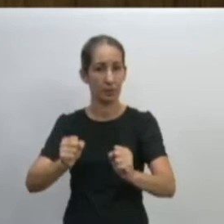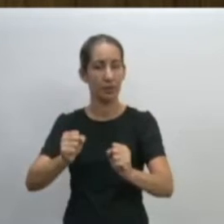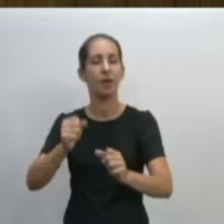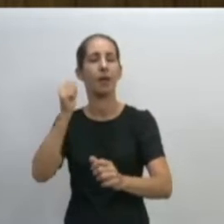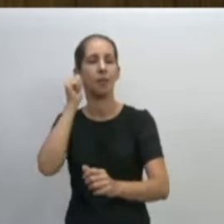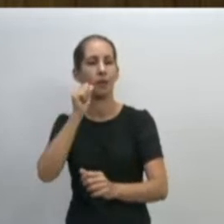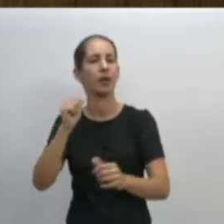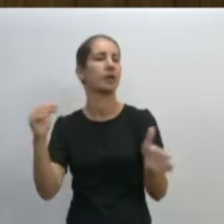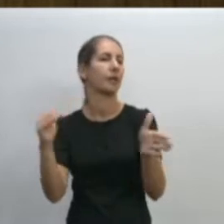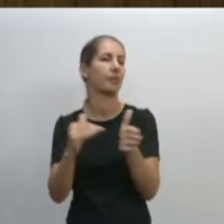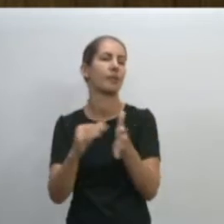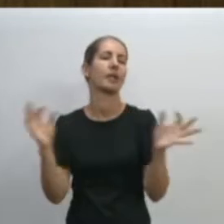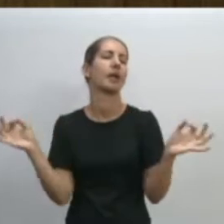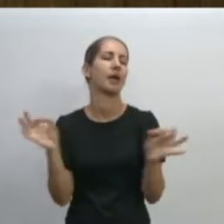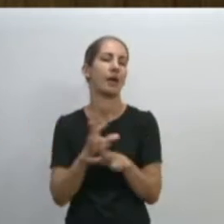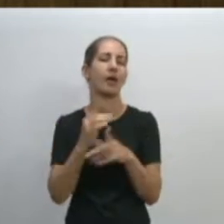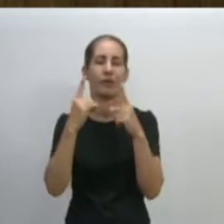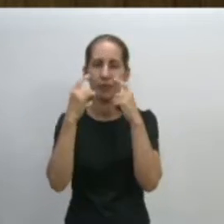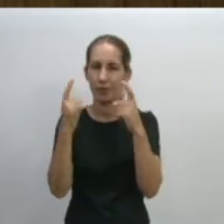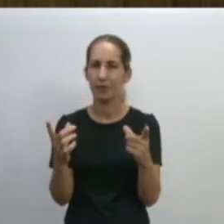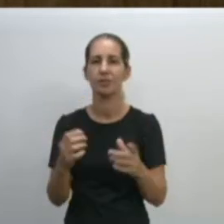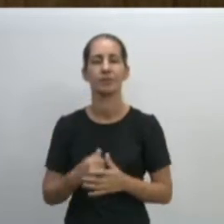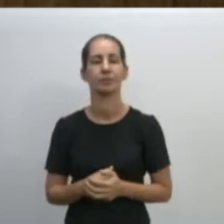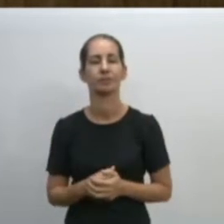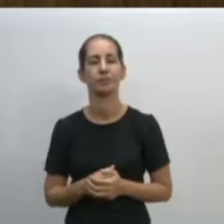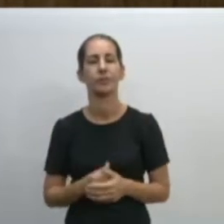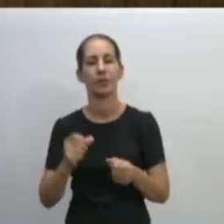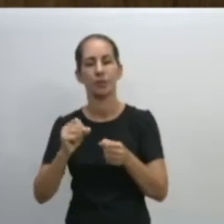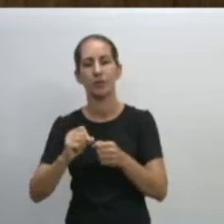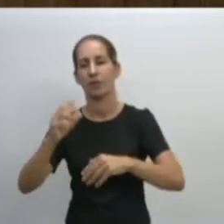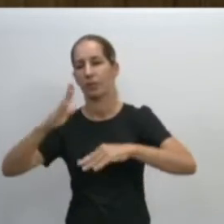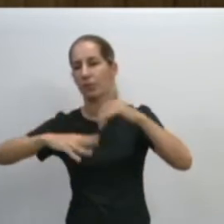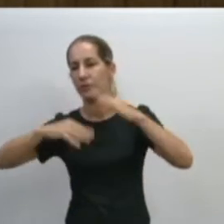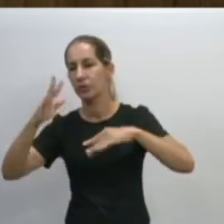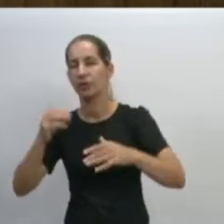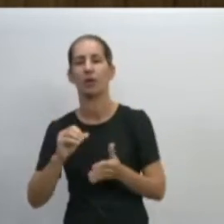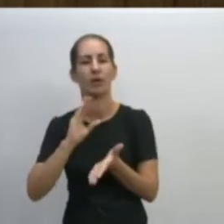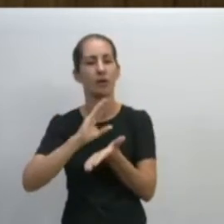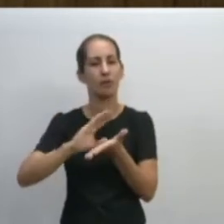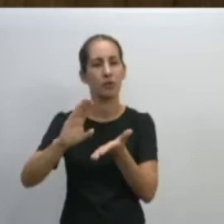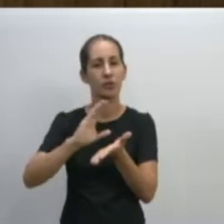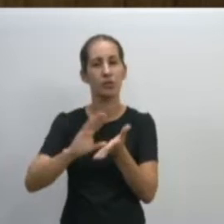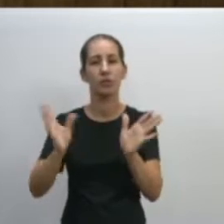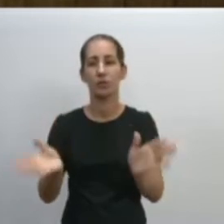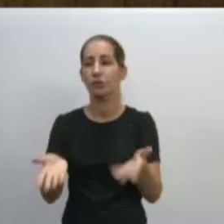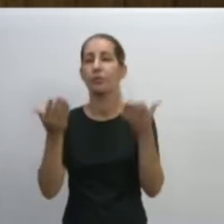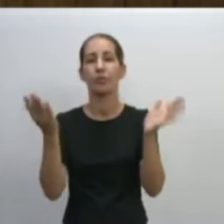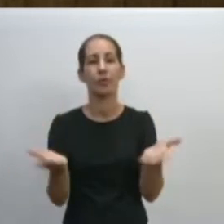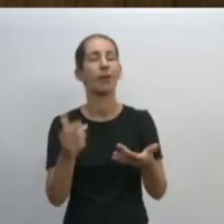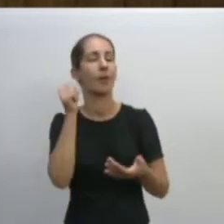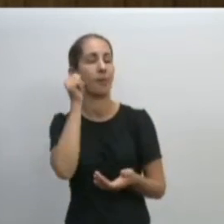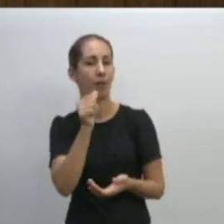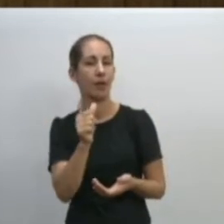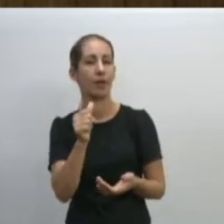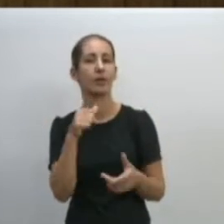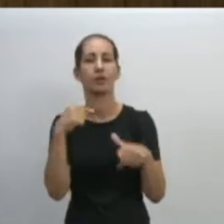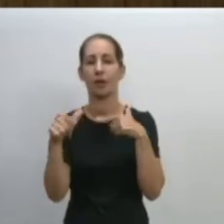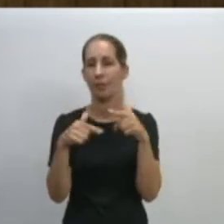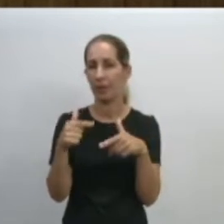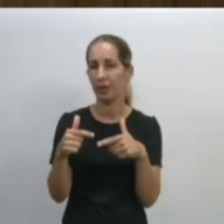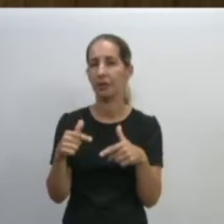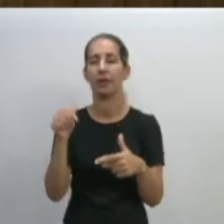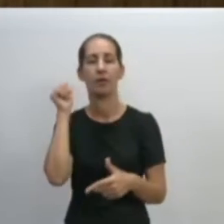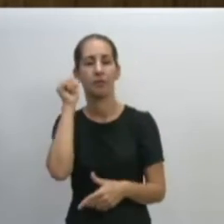podem pôr fim a essa violência, fazendo qualificação, investindo, estimulando essas mulheres para o